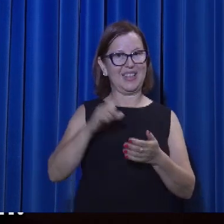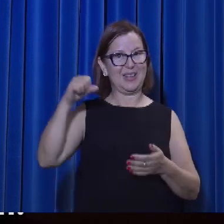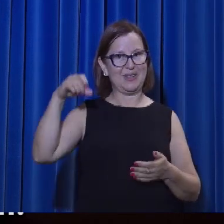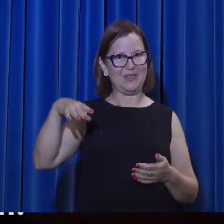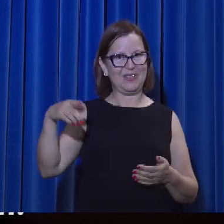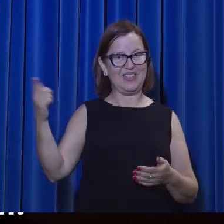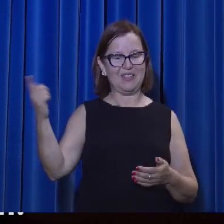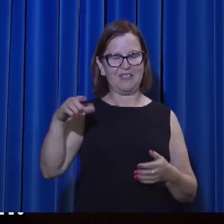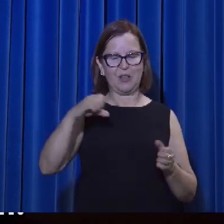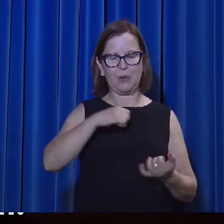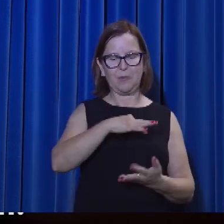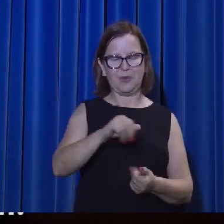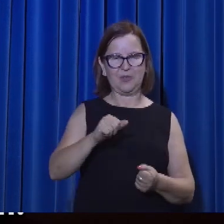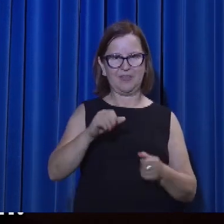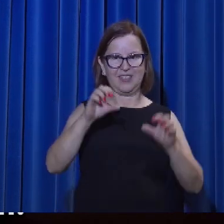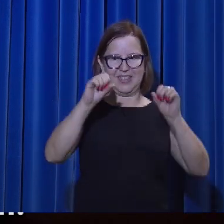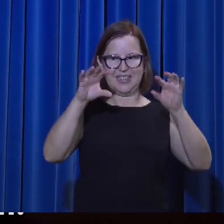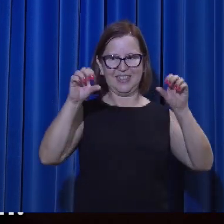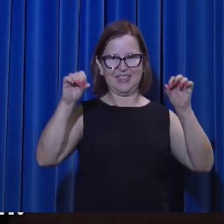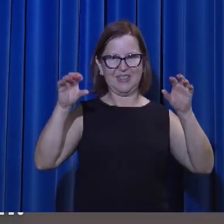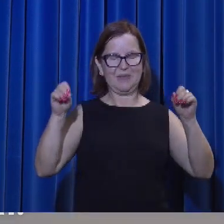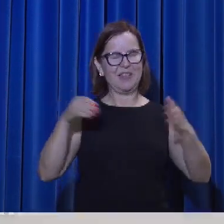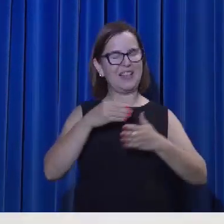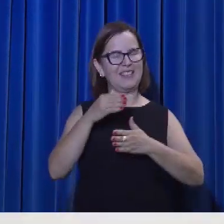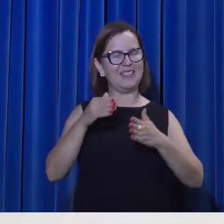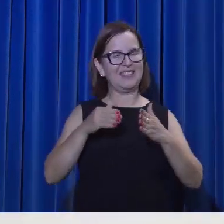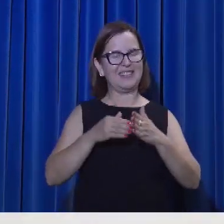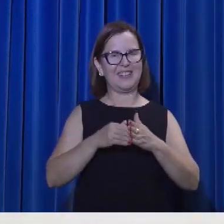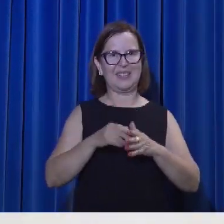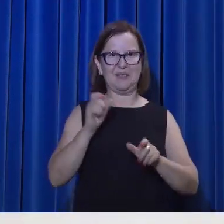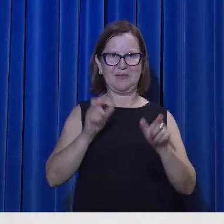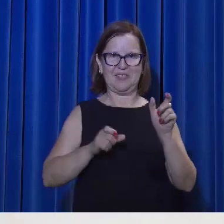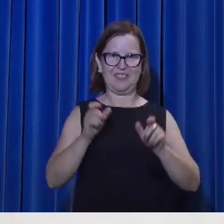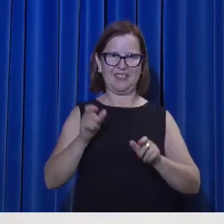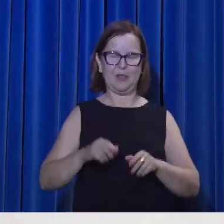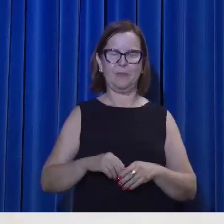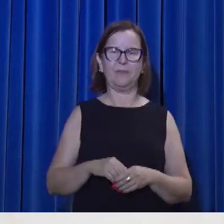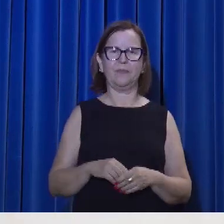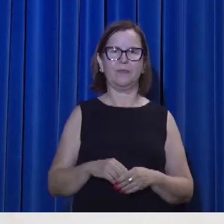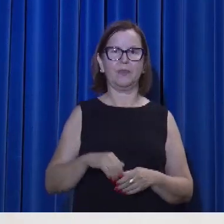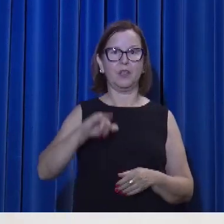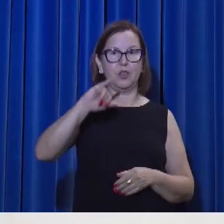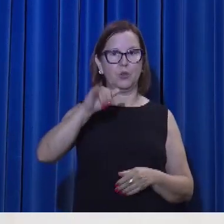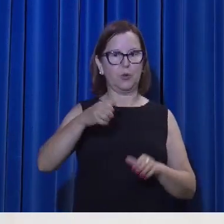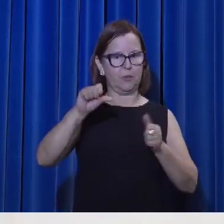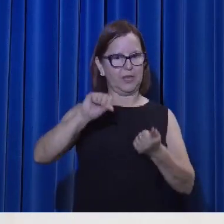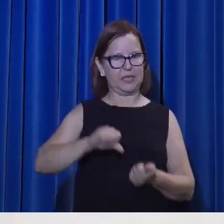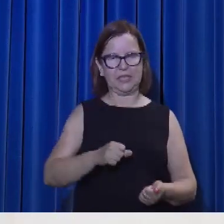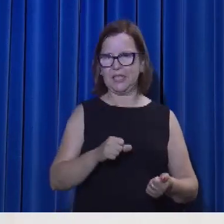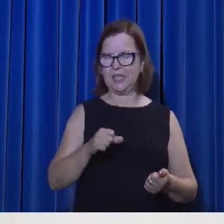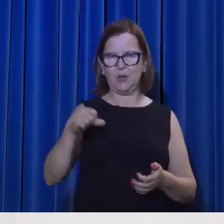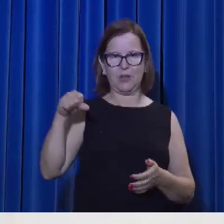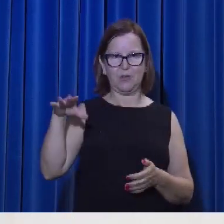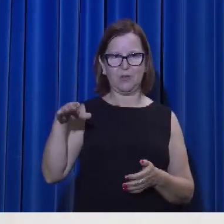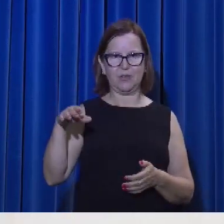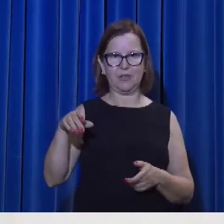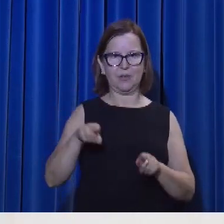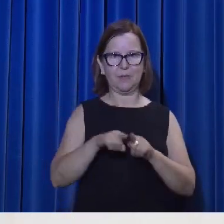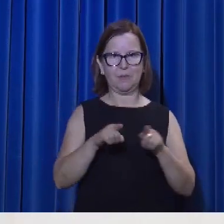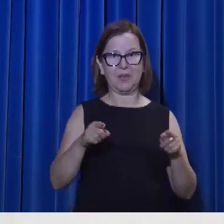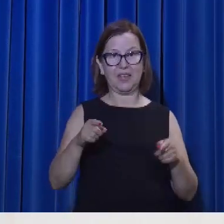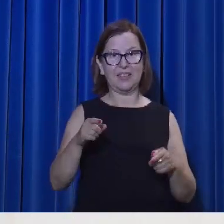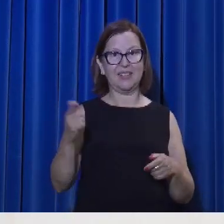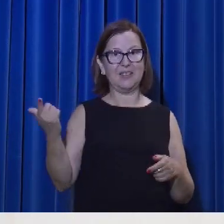vinda ao mundo ilumina todo homem. João Batista não era a luz, mas veio para que